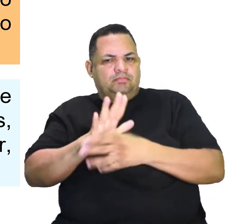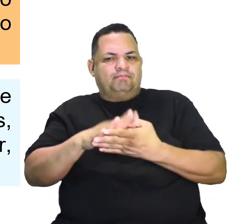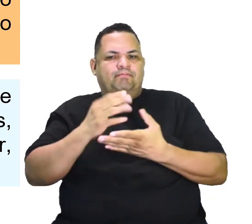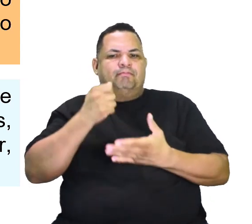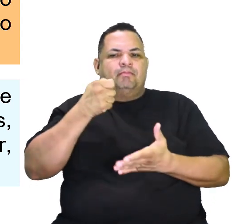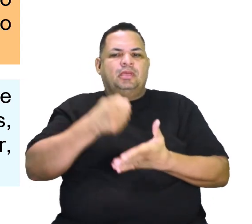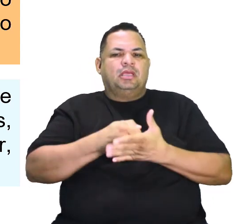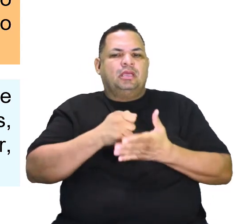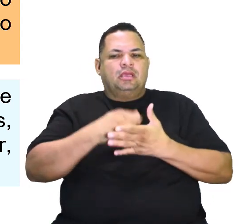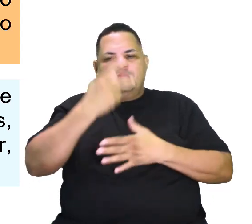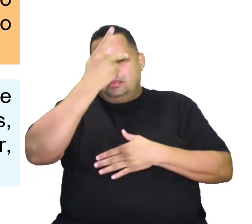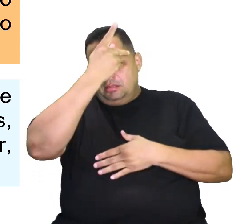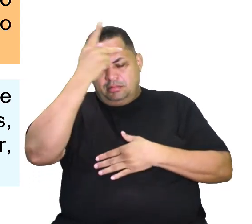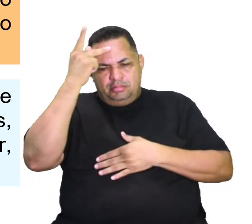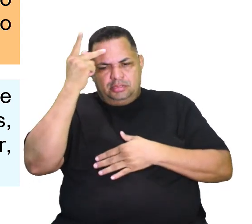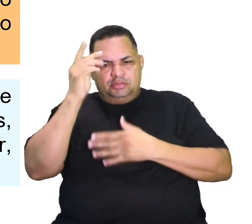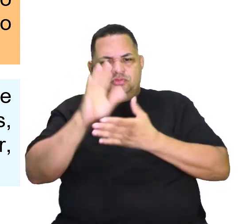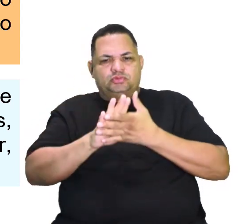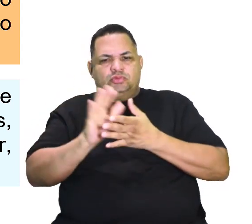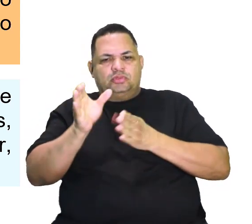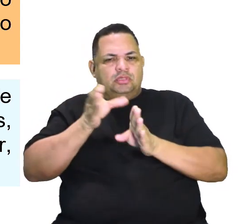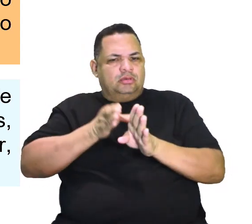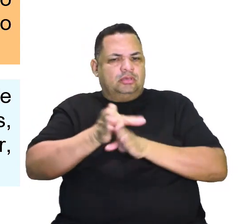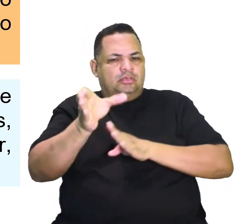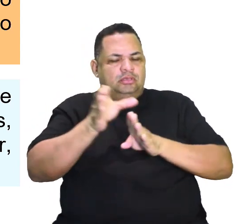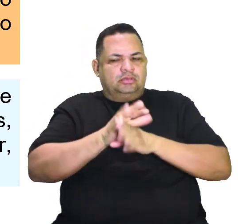guia, que fica ali nos dando informação.